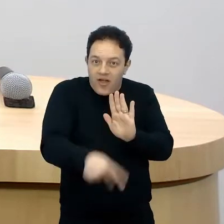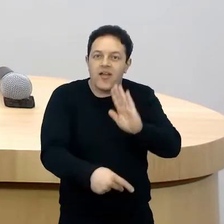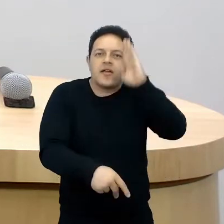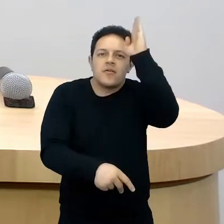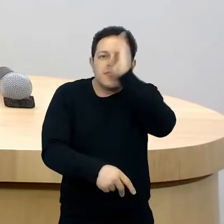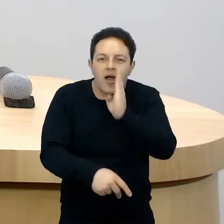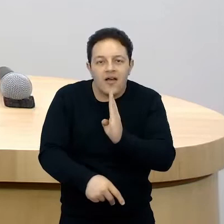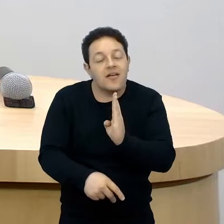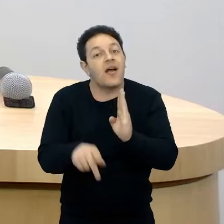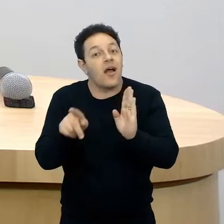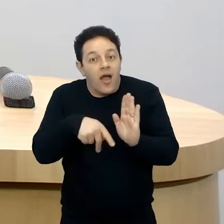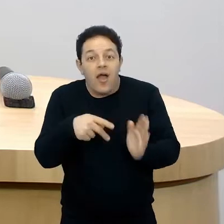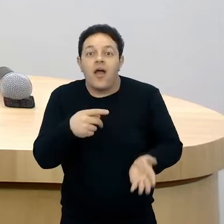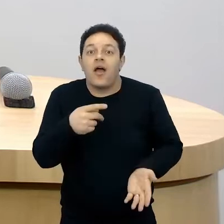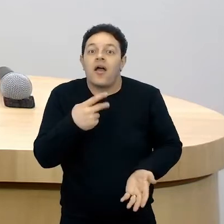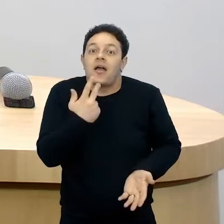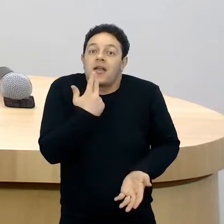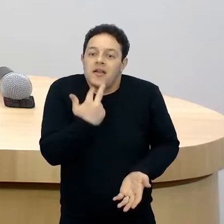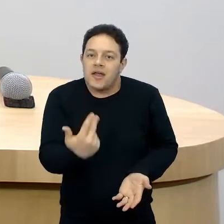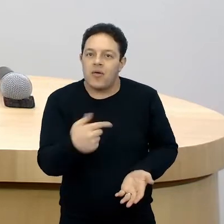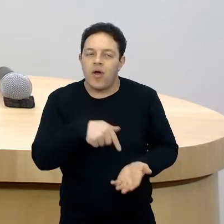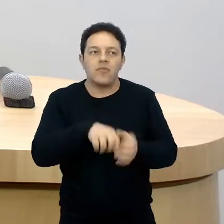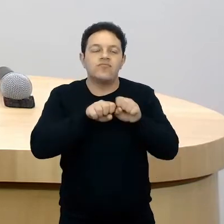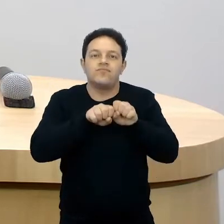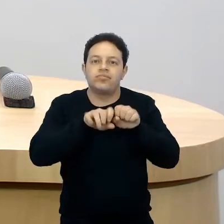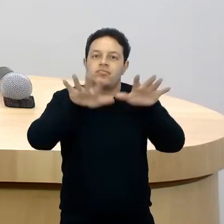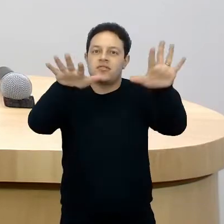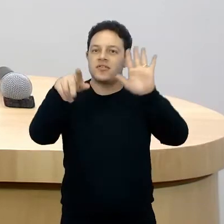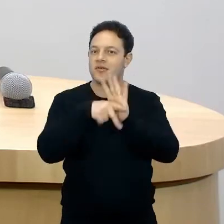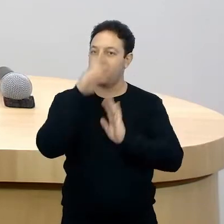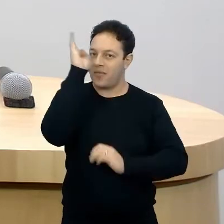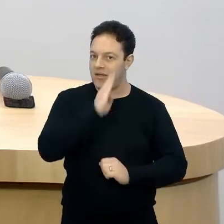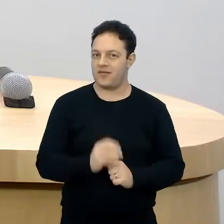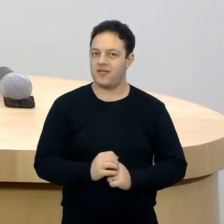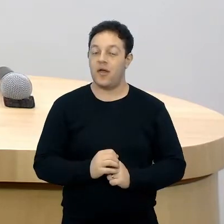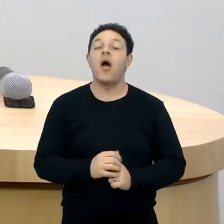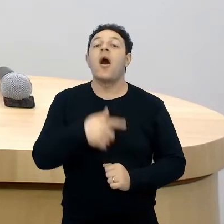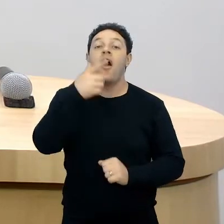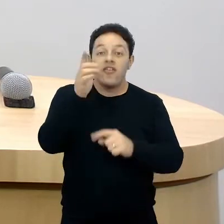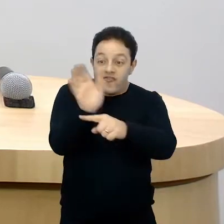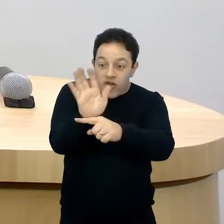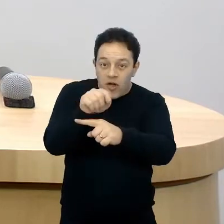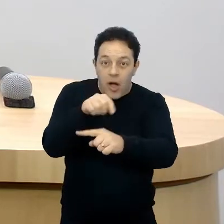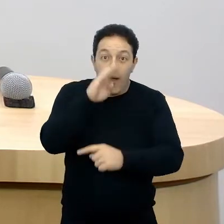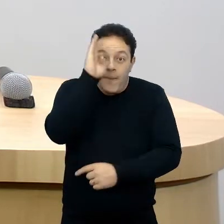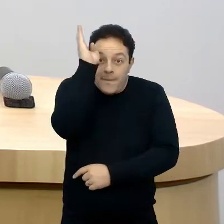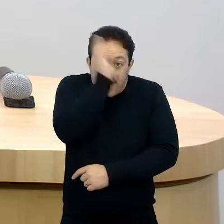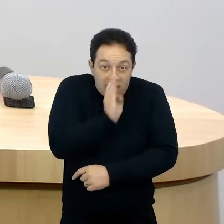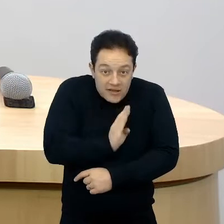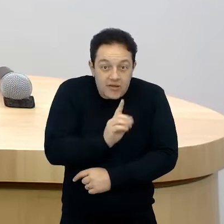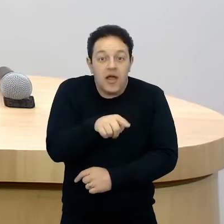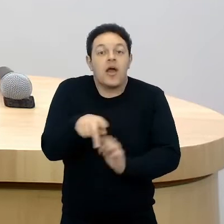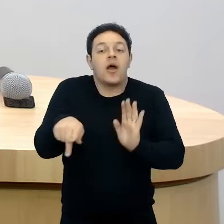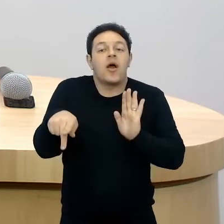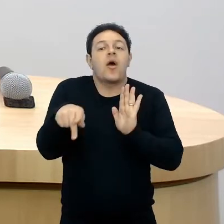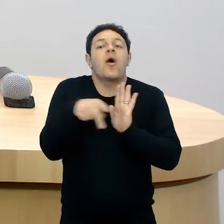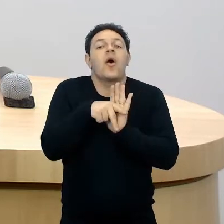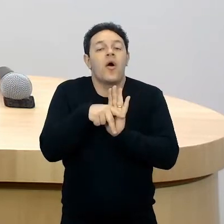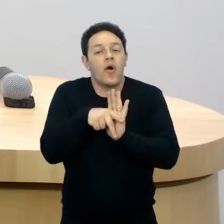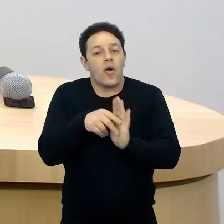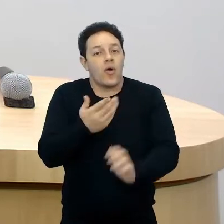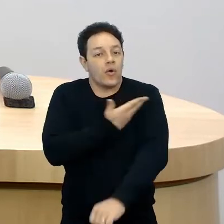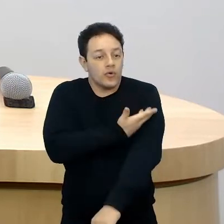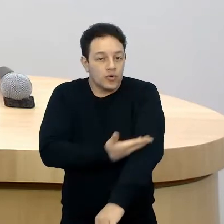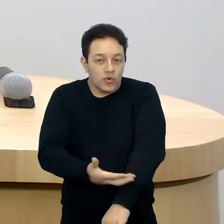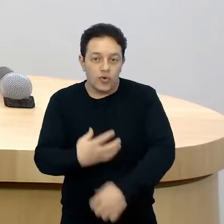nosso idioma que é exportado. Quando a gente fala de um filme brasileiro, é o nosso know-how que